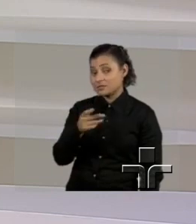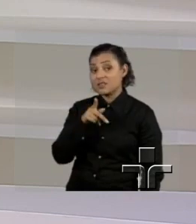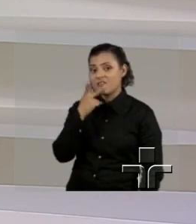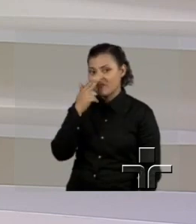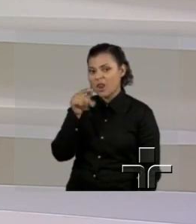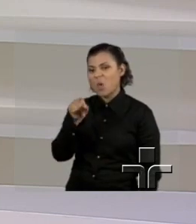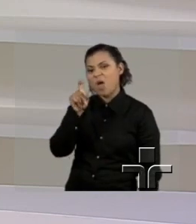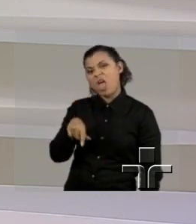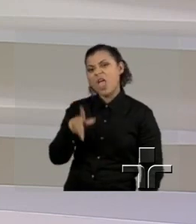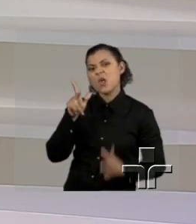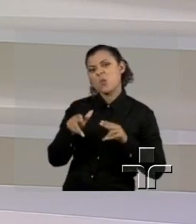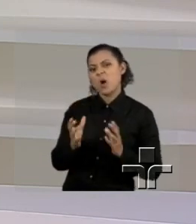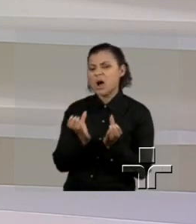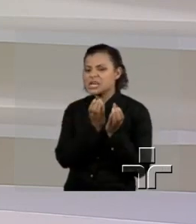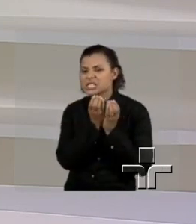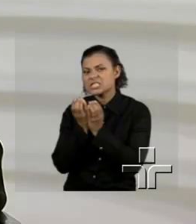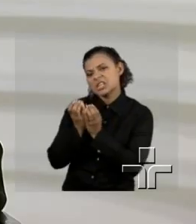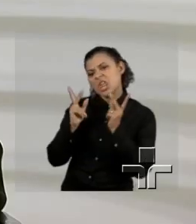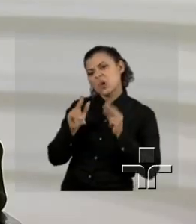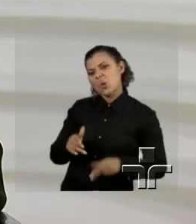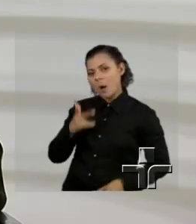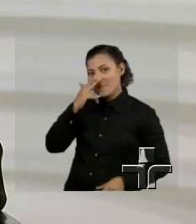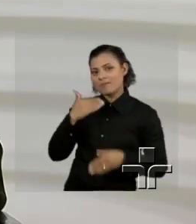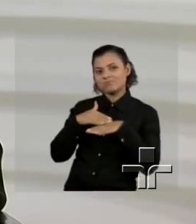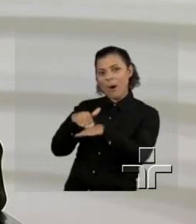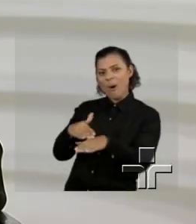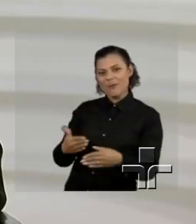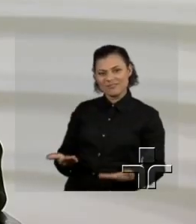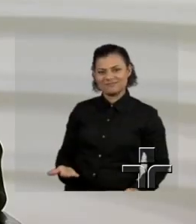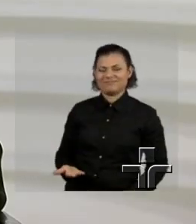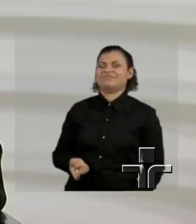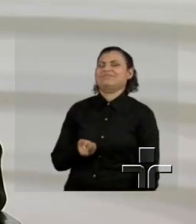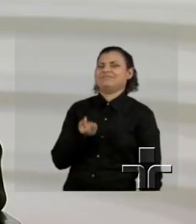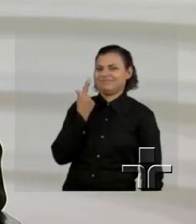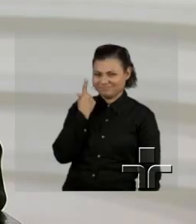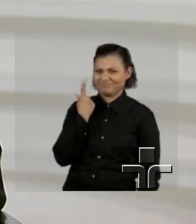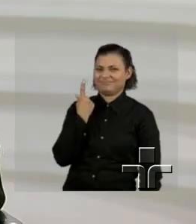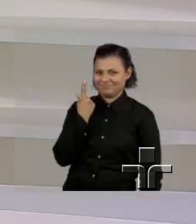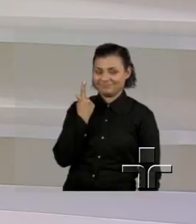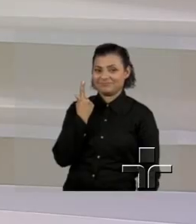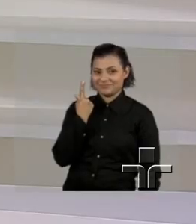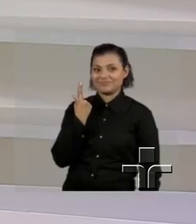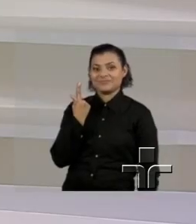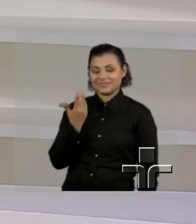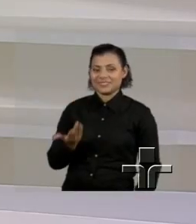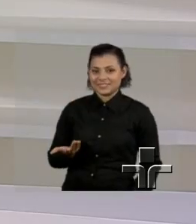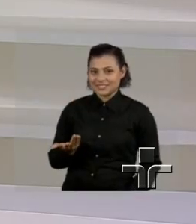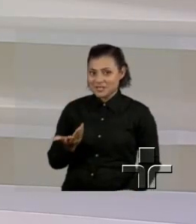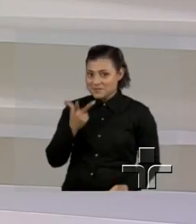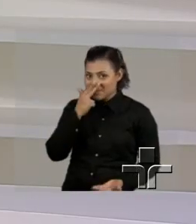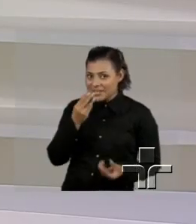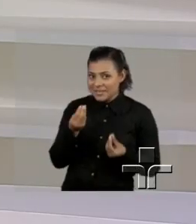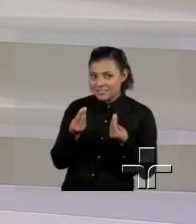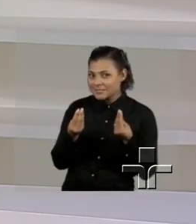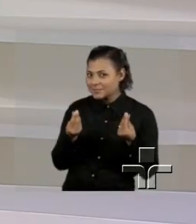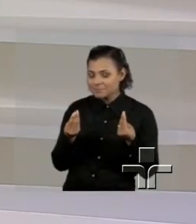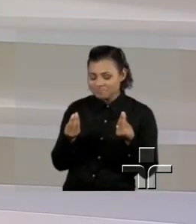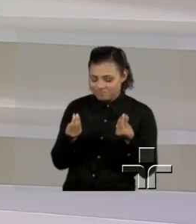Carlos Alberto dos Santos Cruz, ex-ministro-chefe da Secretaria de Governo. É só um instantinho, aguarde